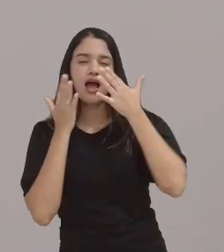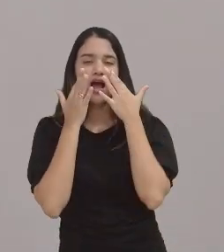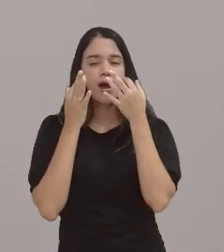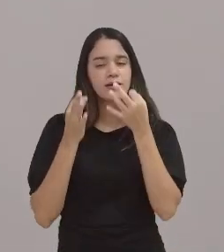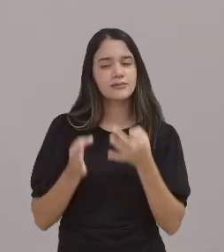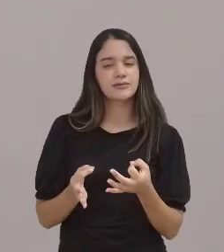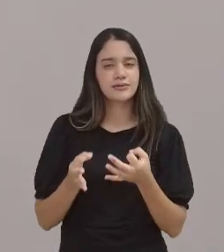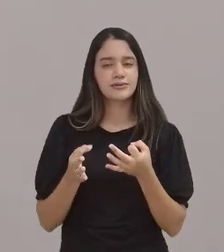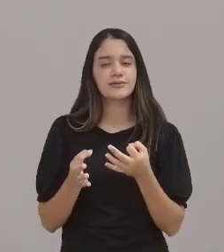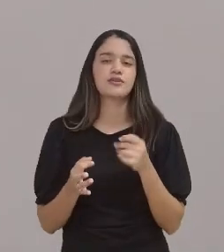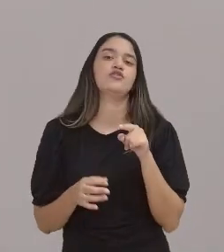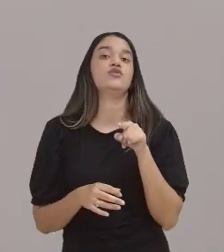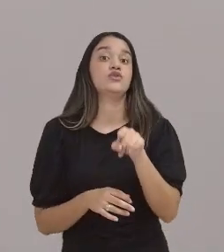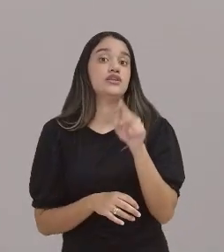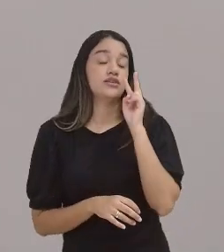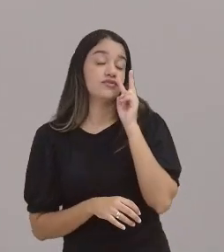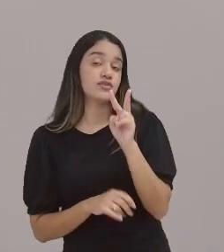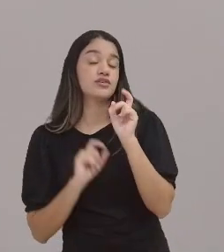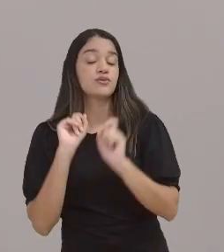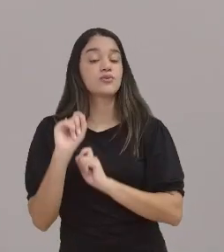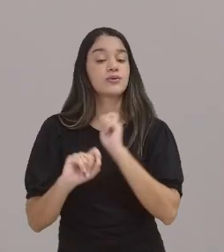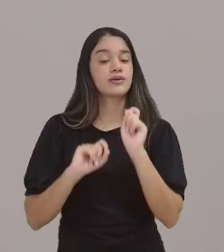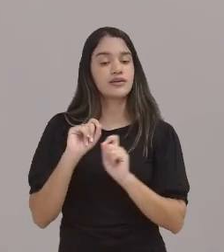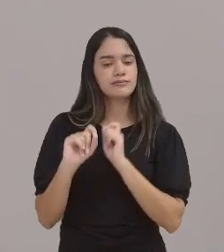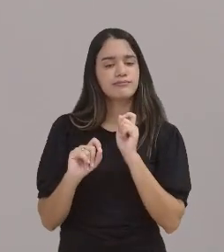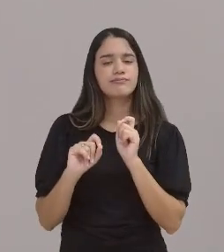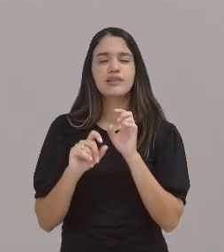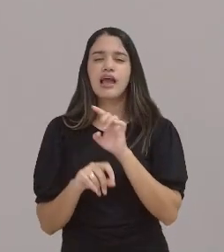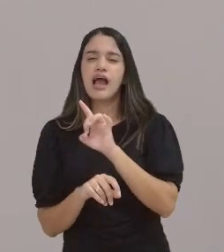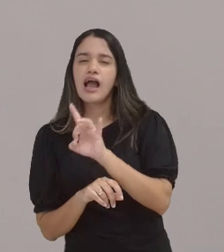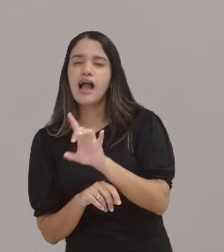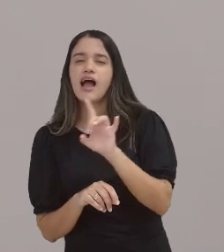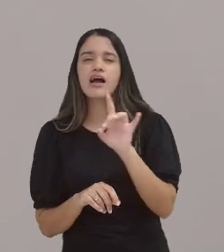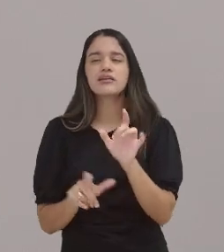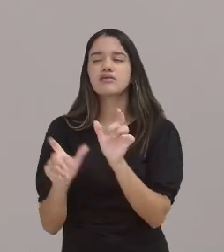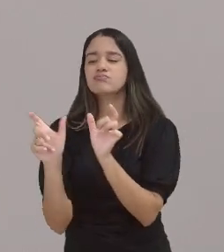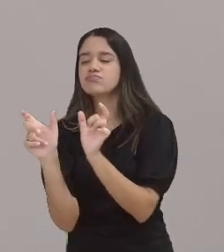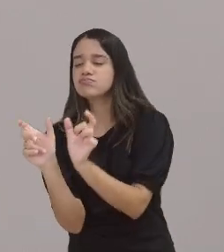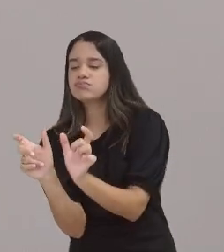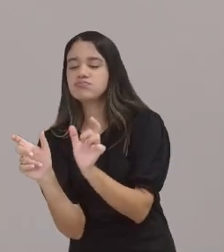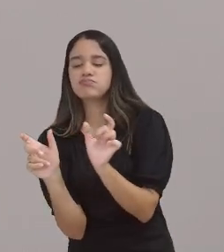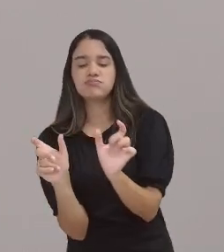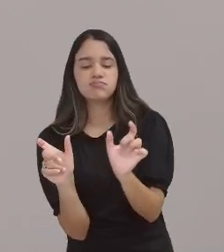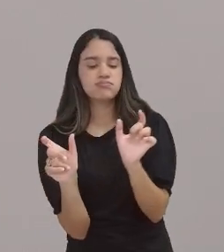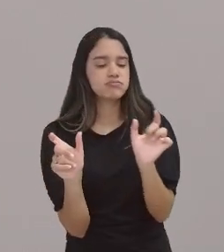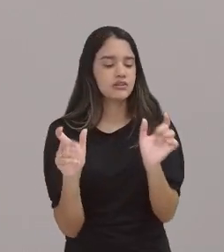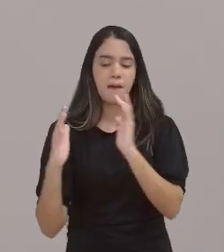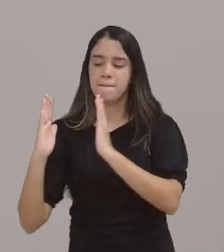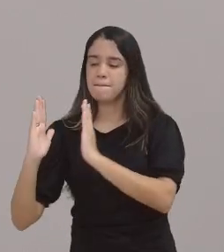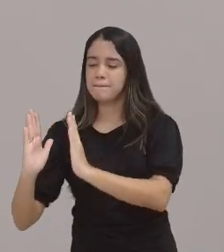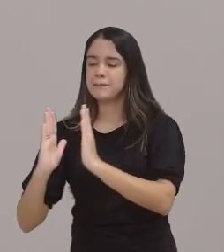atenção. Vocês viram que cada partezinha, cada período, tá?